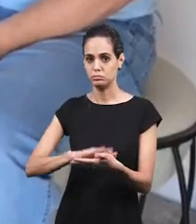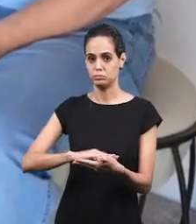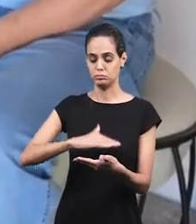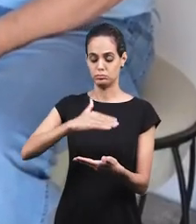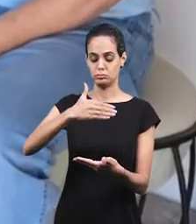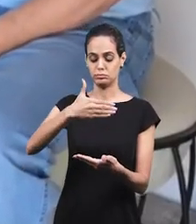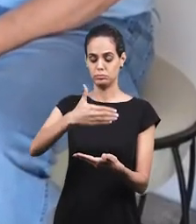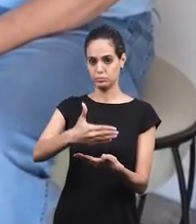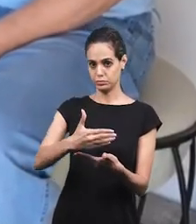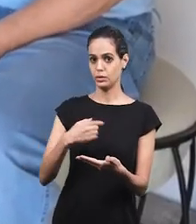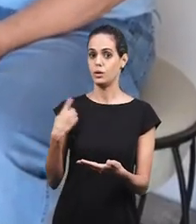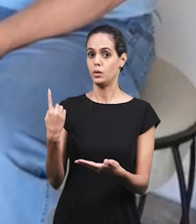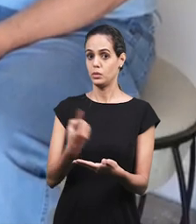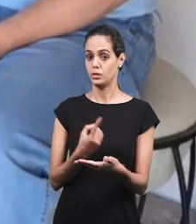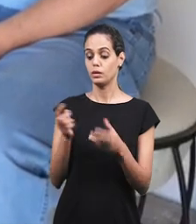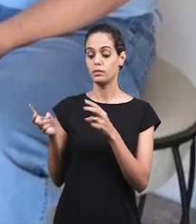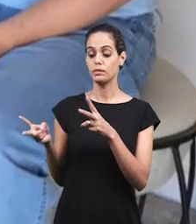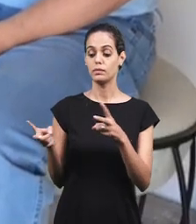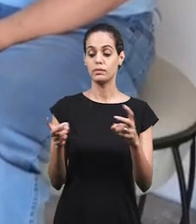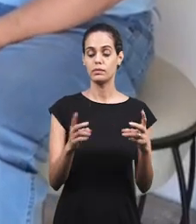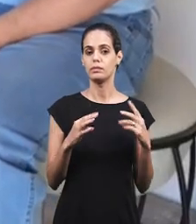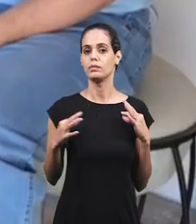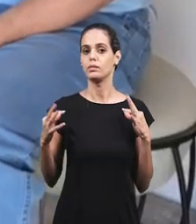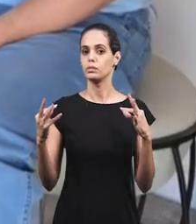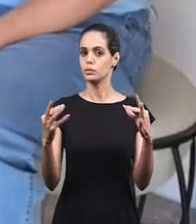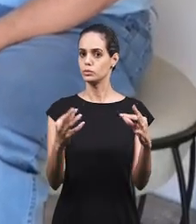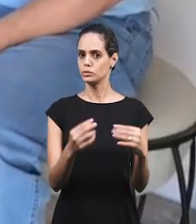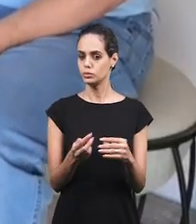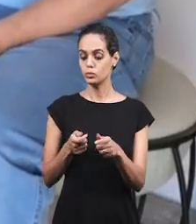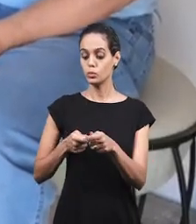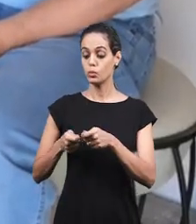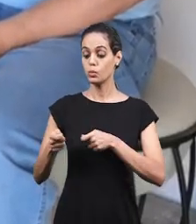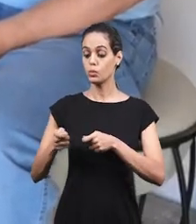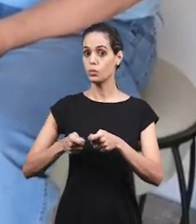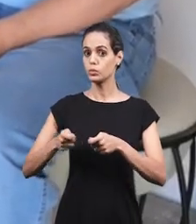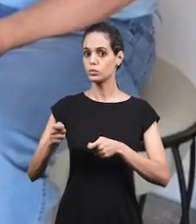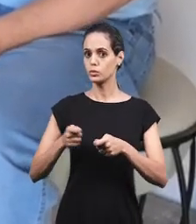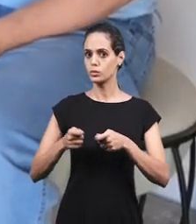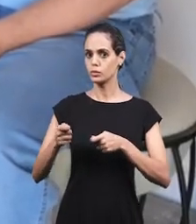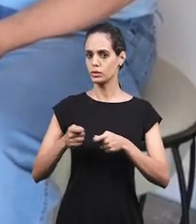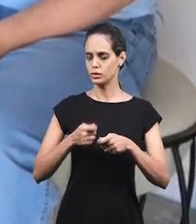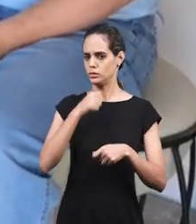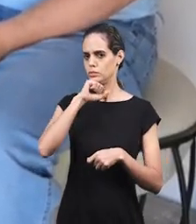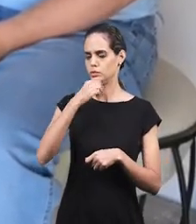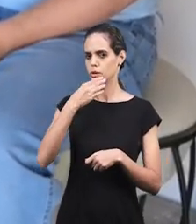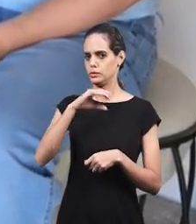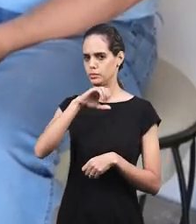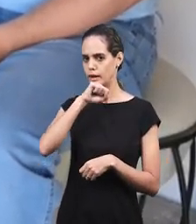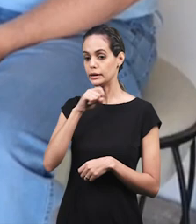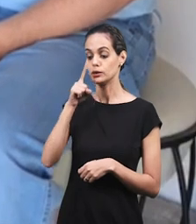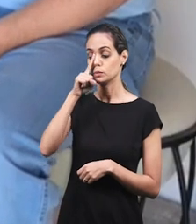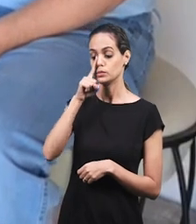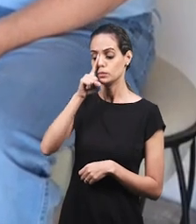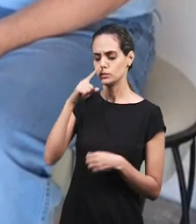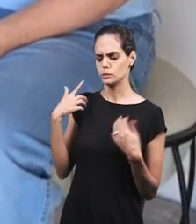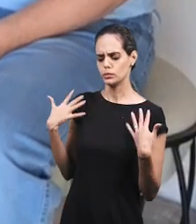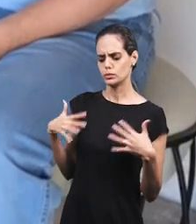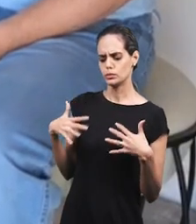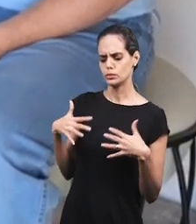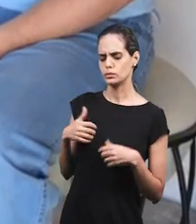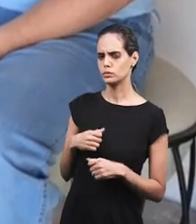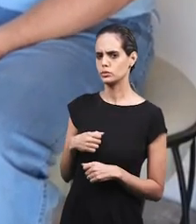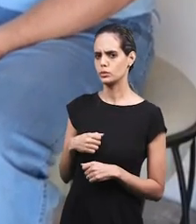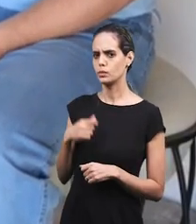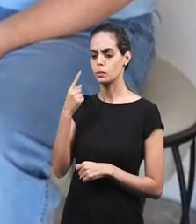notebook, ou no desktop, nós temos o controle parental. Então, com isso nós controlamos o que é visto, durante